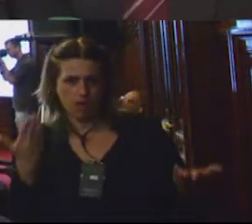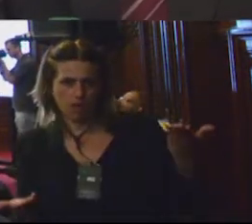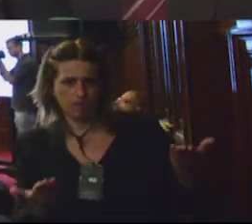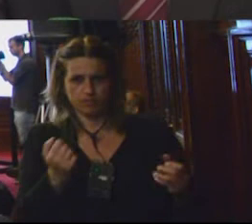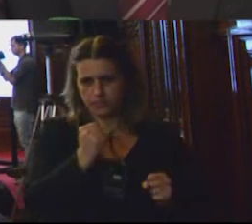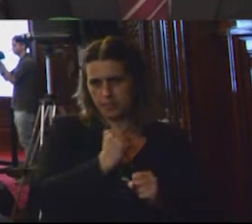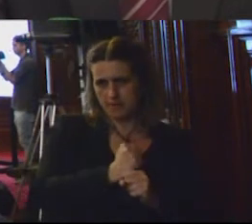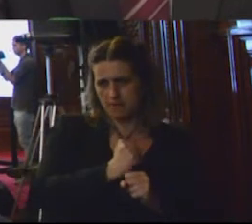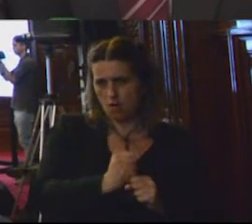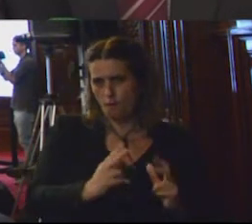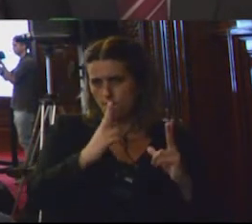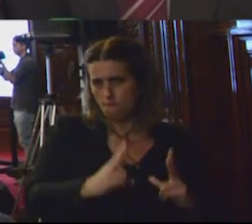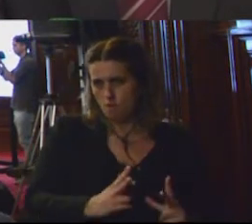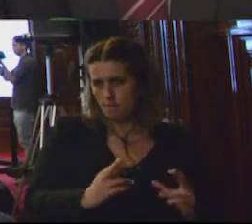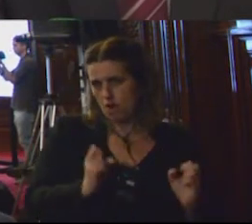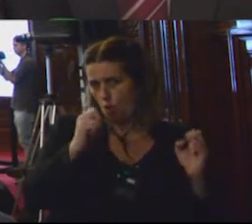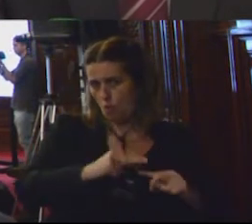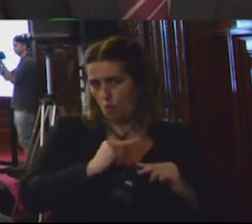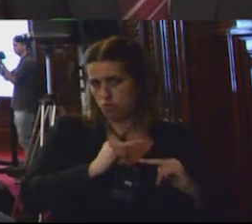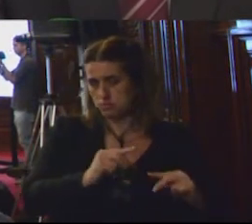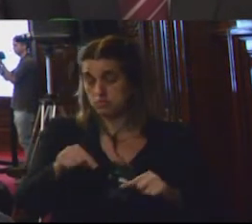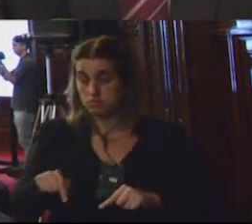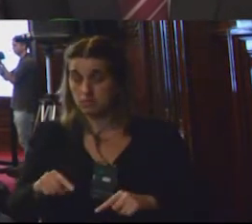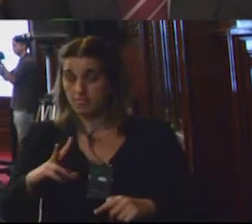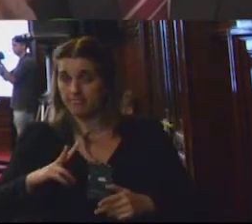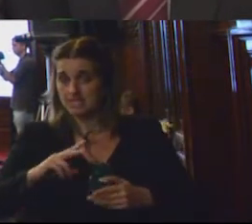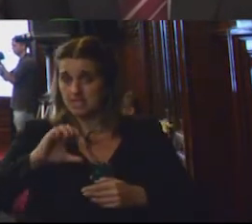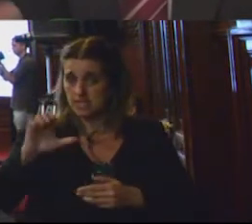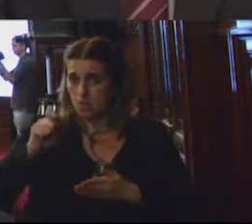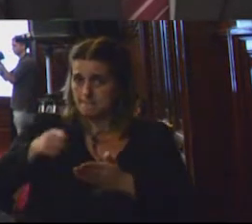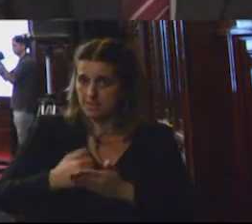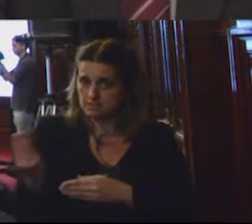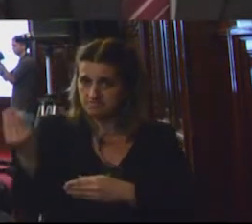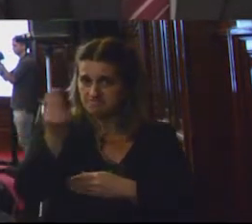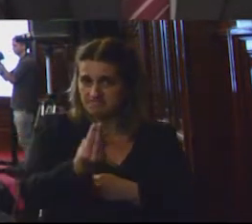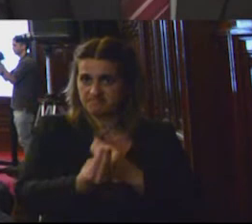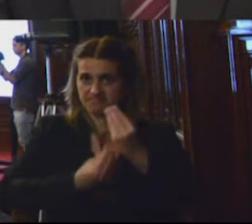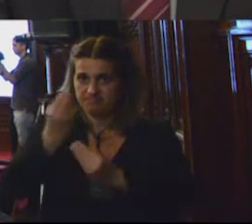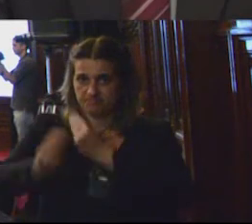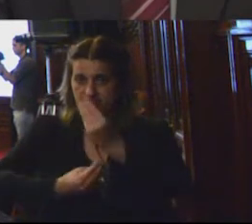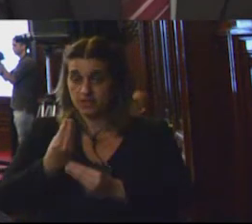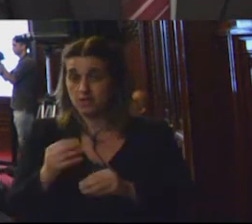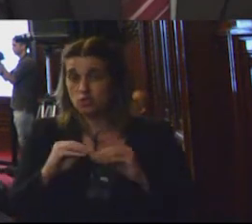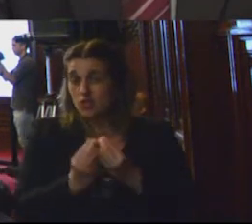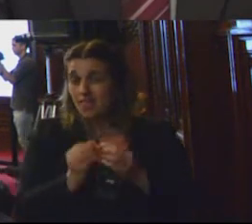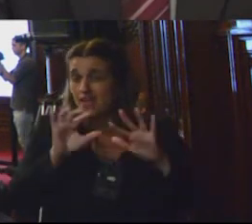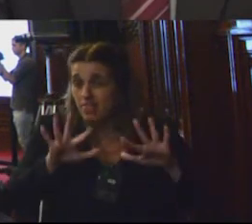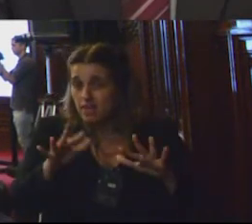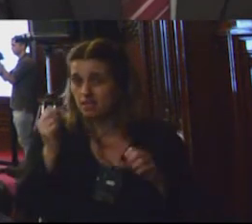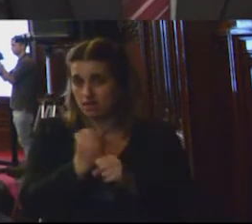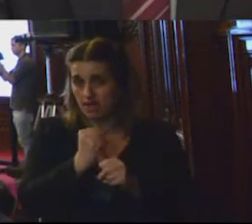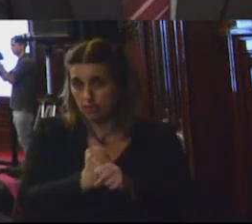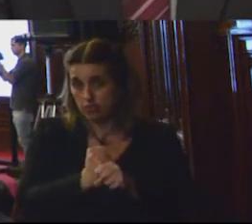trabalhadores normais. São com trabalhadores terceirizados. As empresas trabalham de cada 10 trabalhadores resgatados no